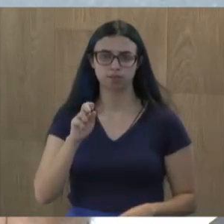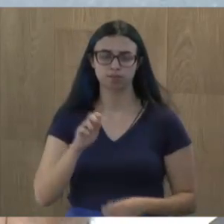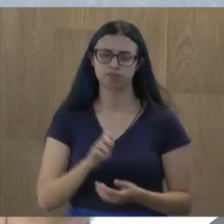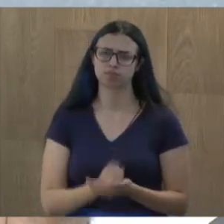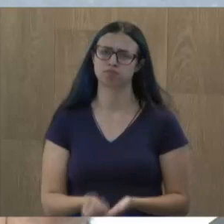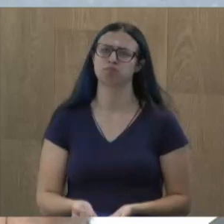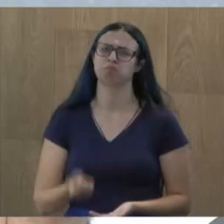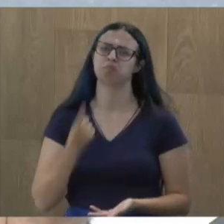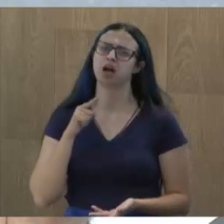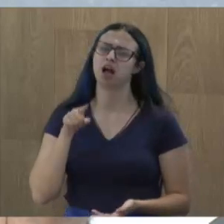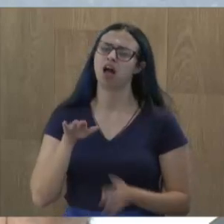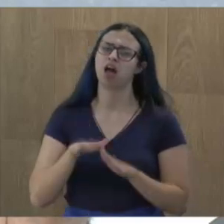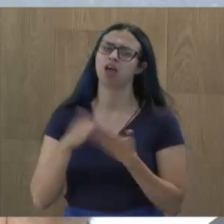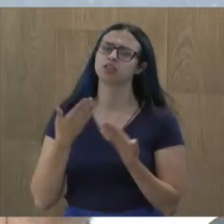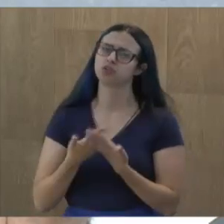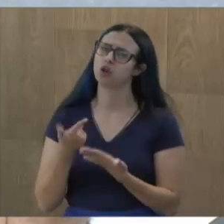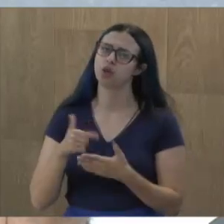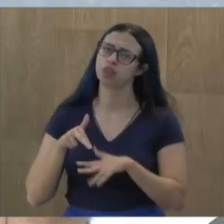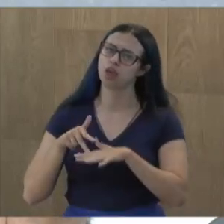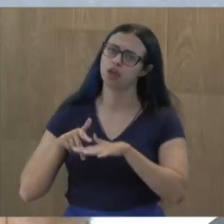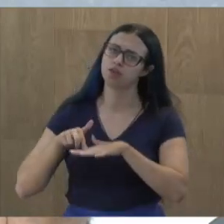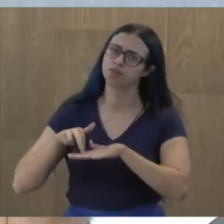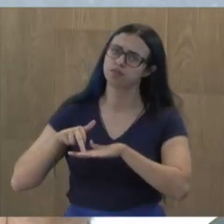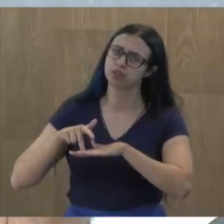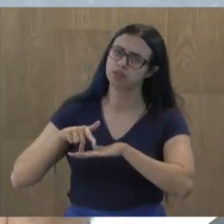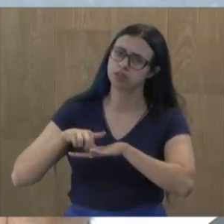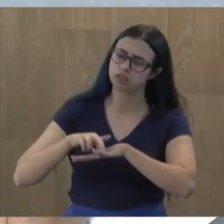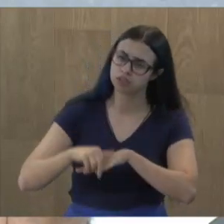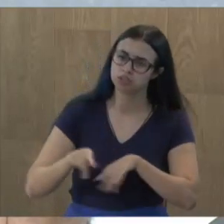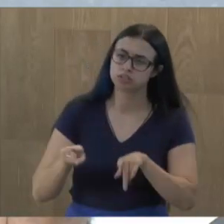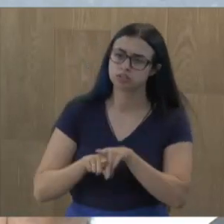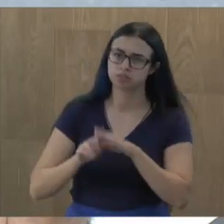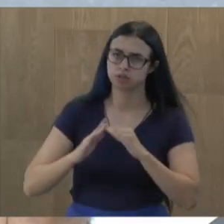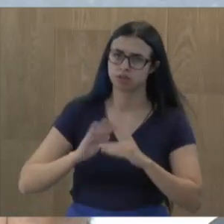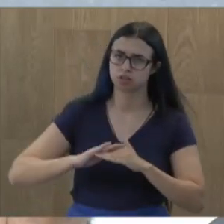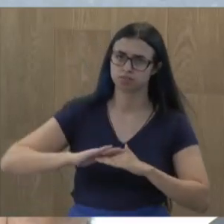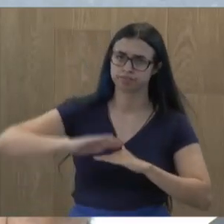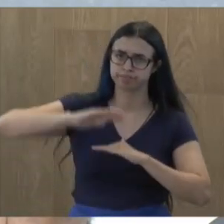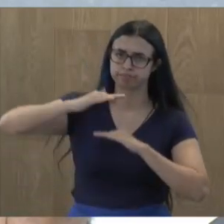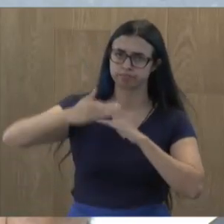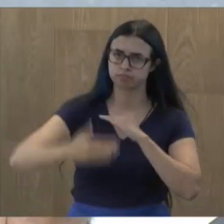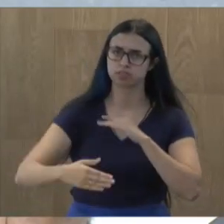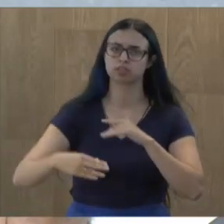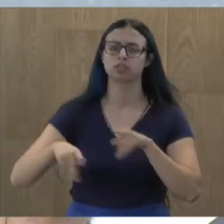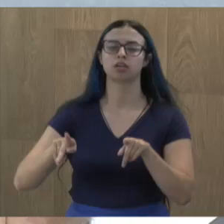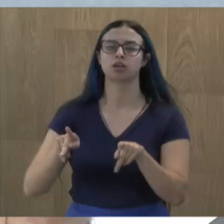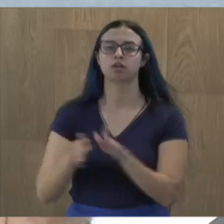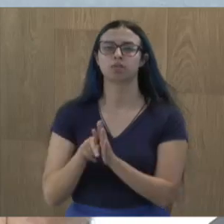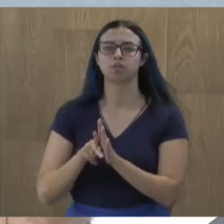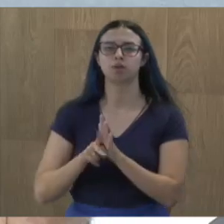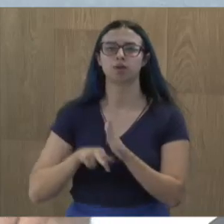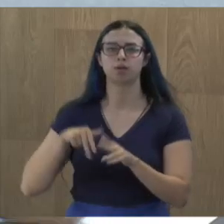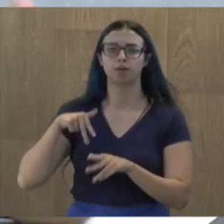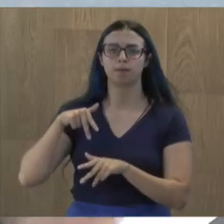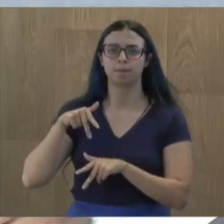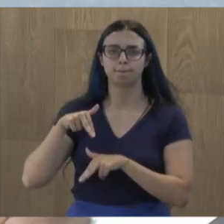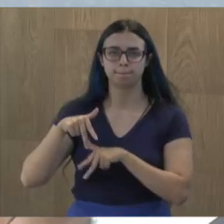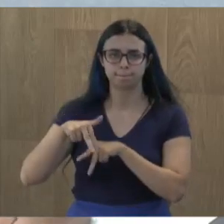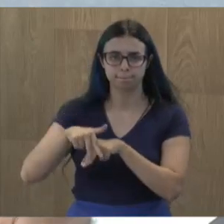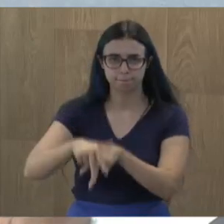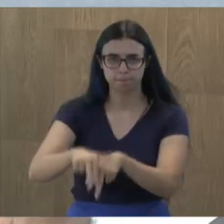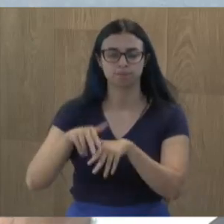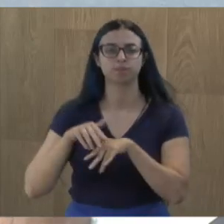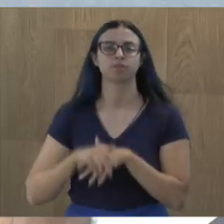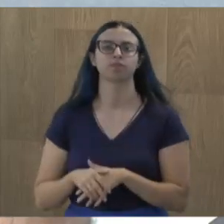CETEP, não ter a faixa elevada. A gente acredita, foi na reunião lá com a nossa secretária, Janete Aparecida, lá no CETEP, com os